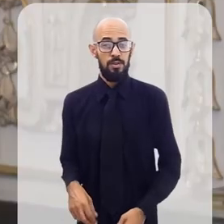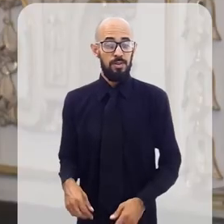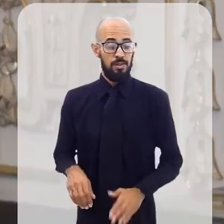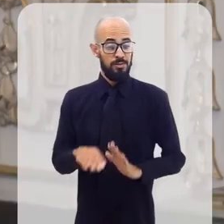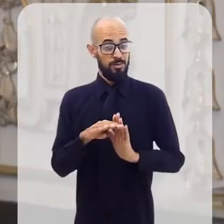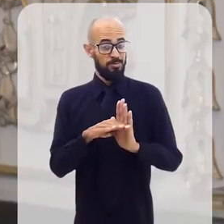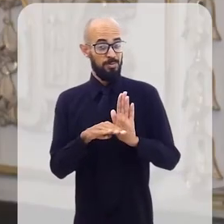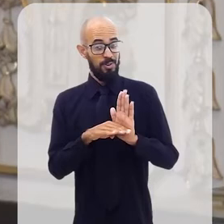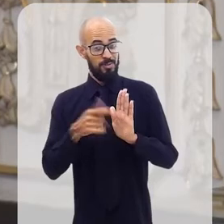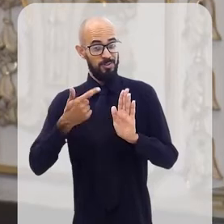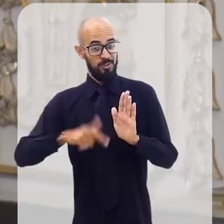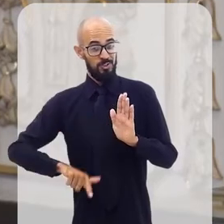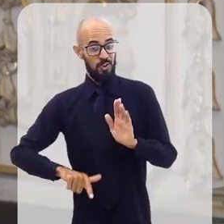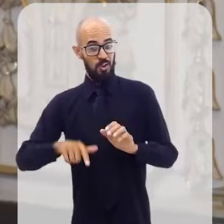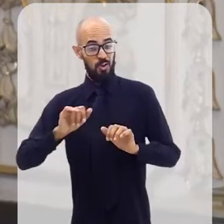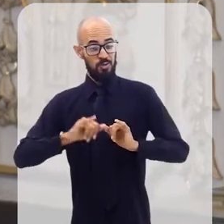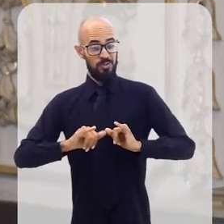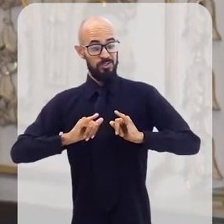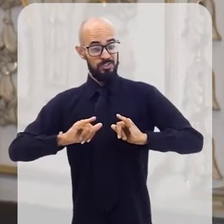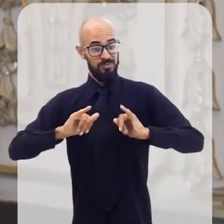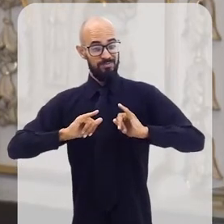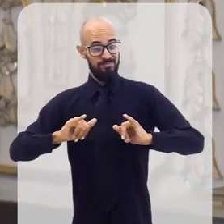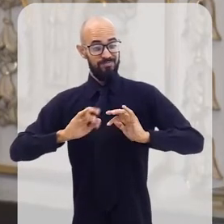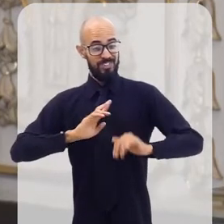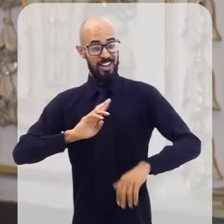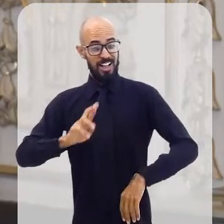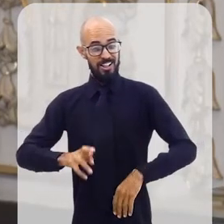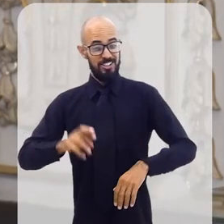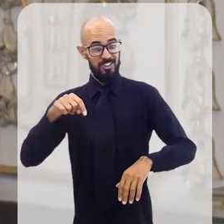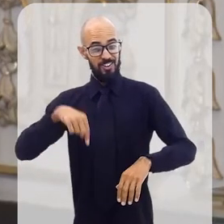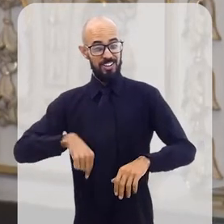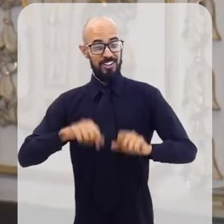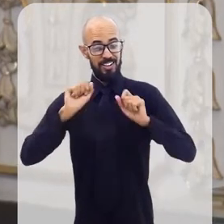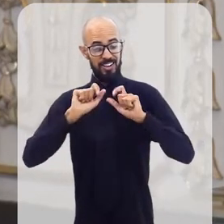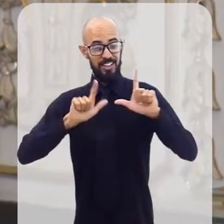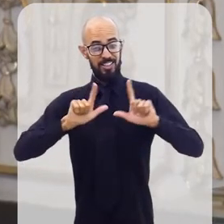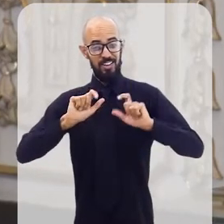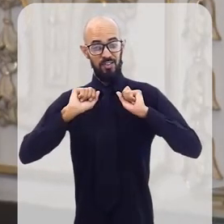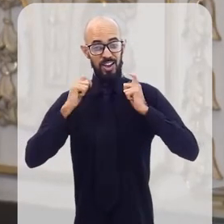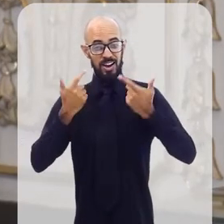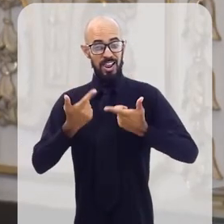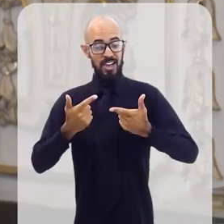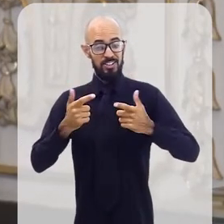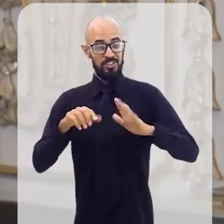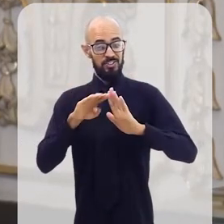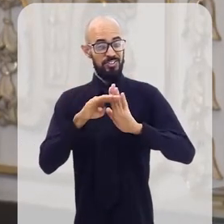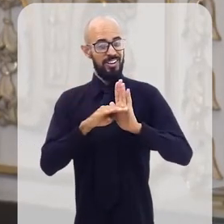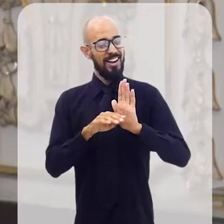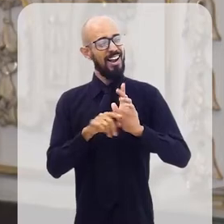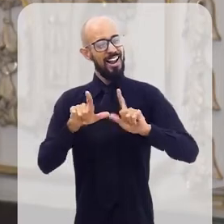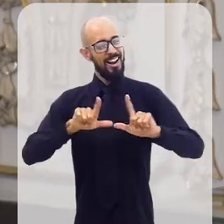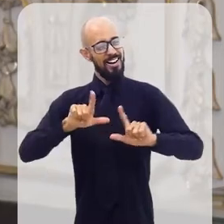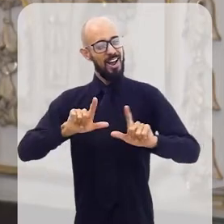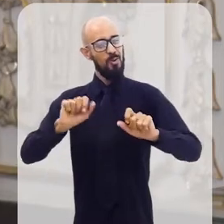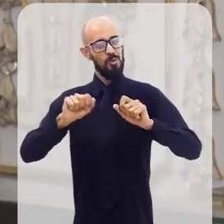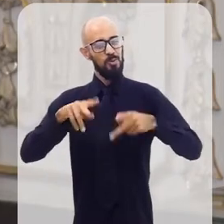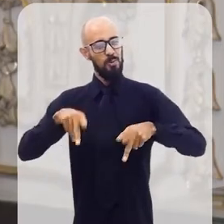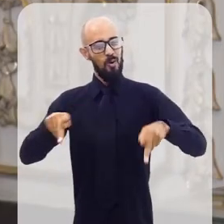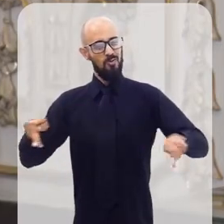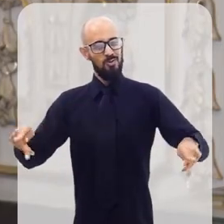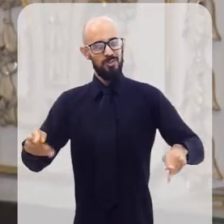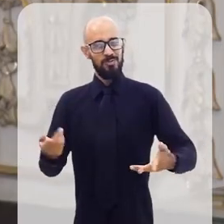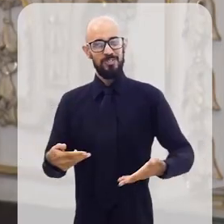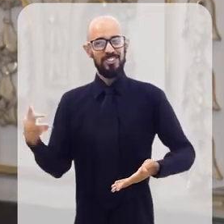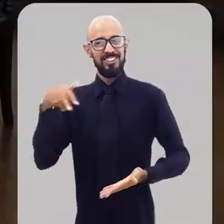Já estamos em mais um programa a expo religião aqui pela TV alerj canal do povo e hoje